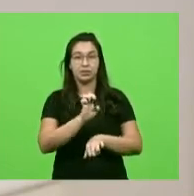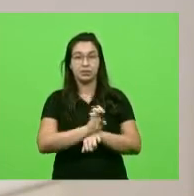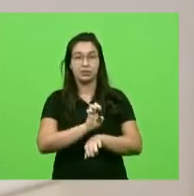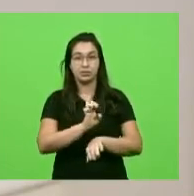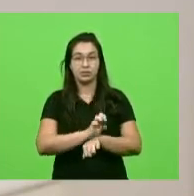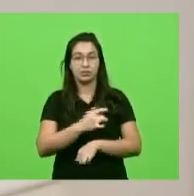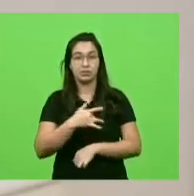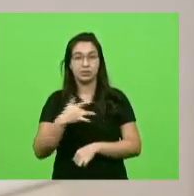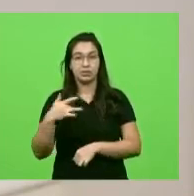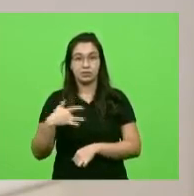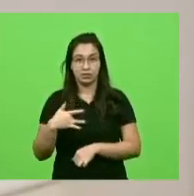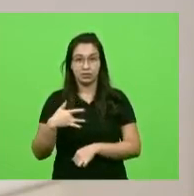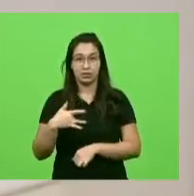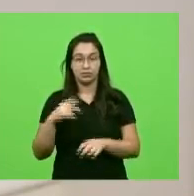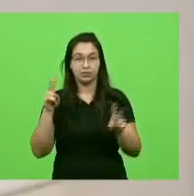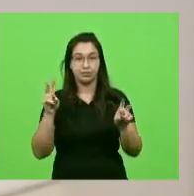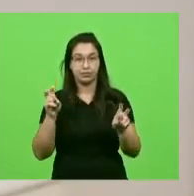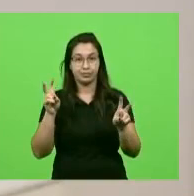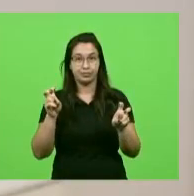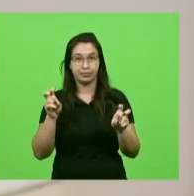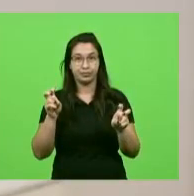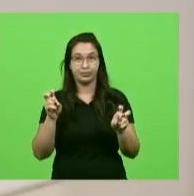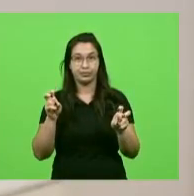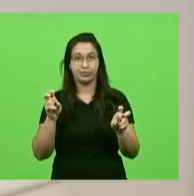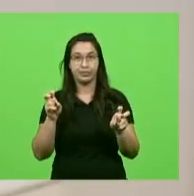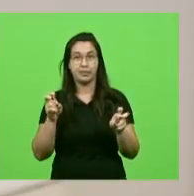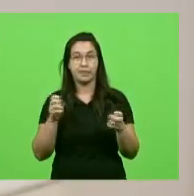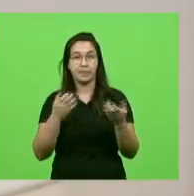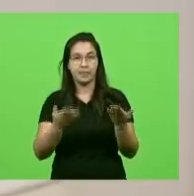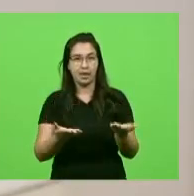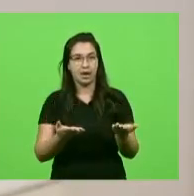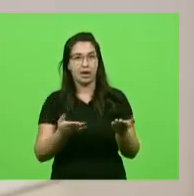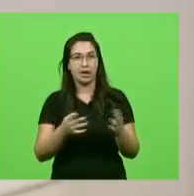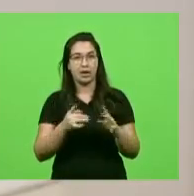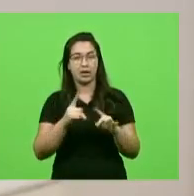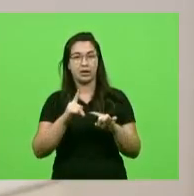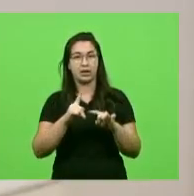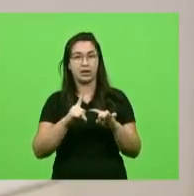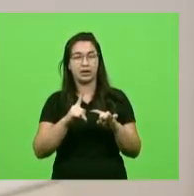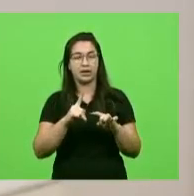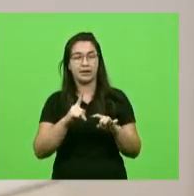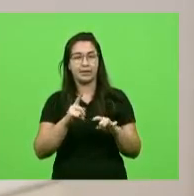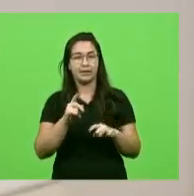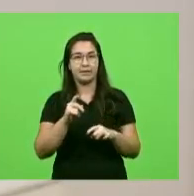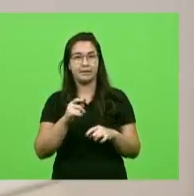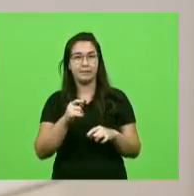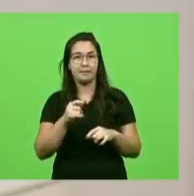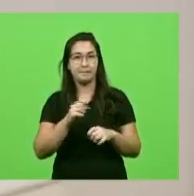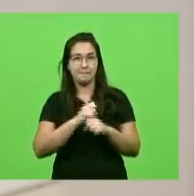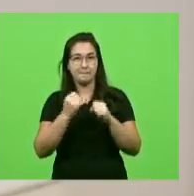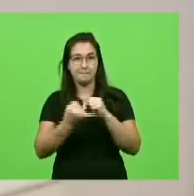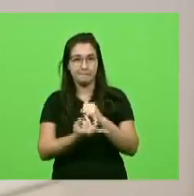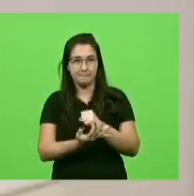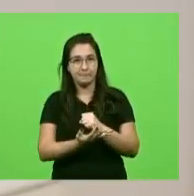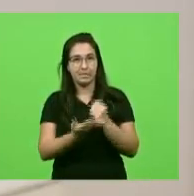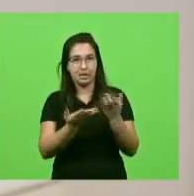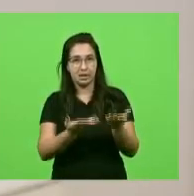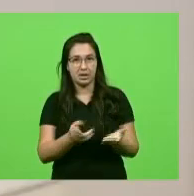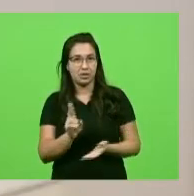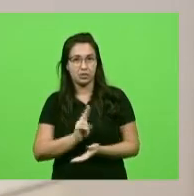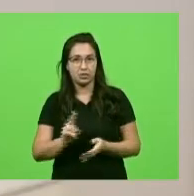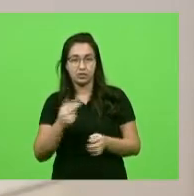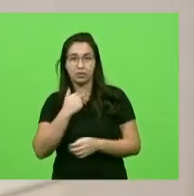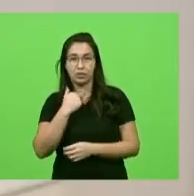abre aspas, em que pese não servir para pacientes COVID-19, os ventiladores pulmonares poderão